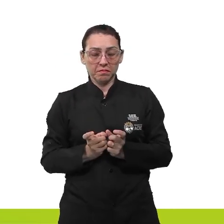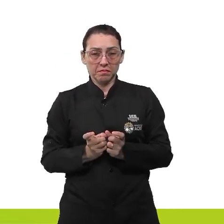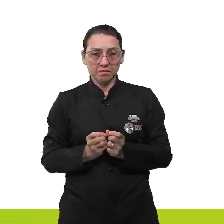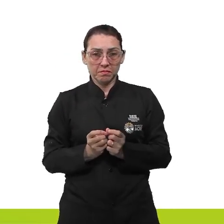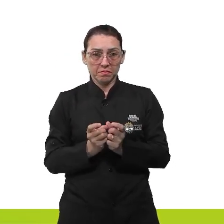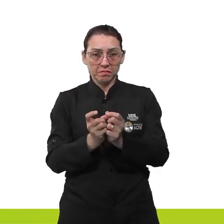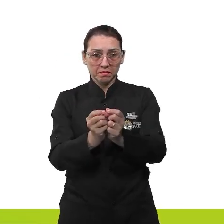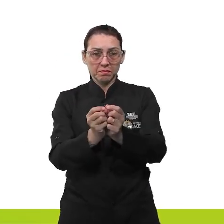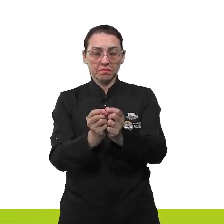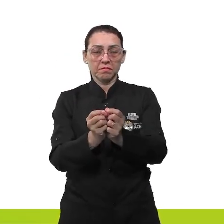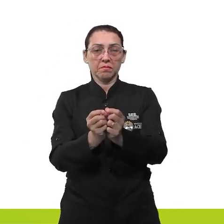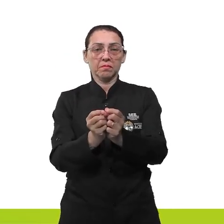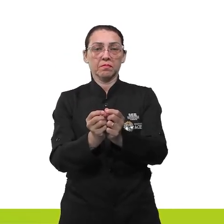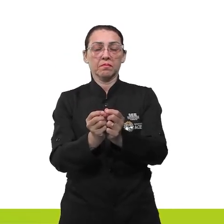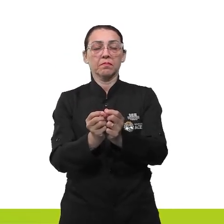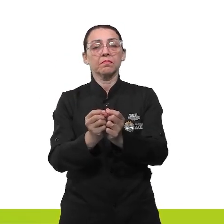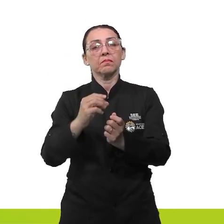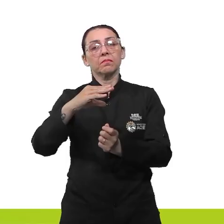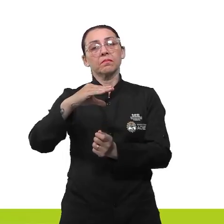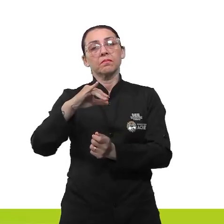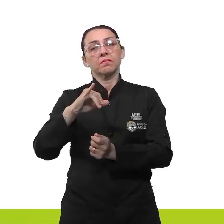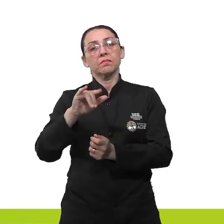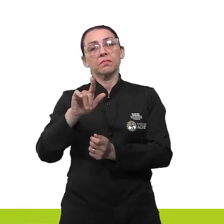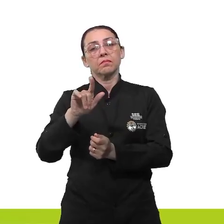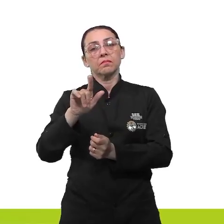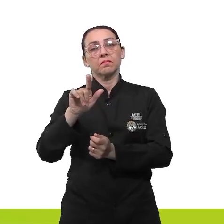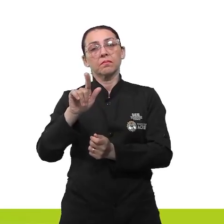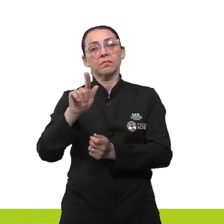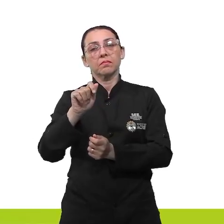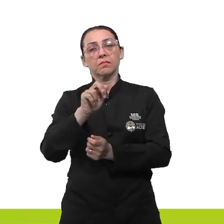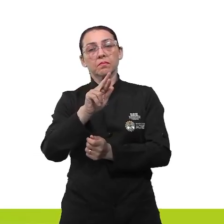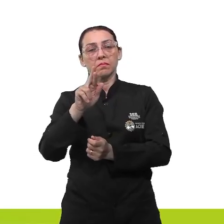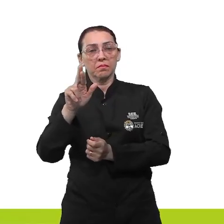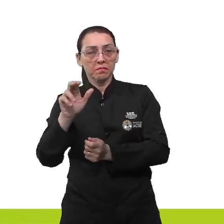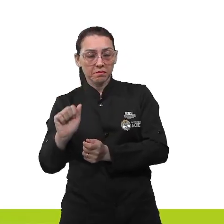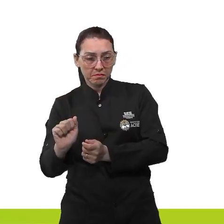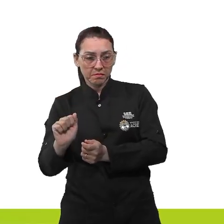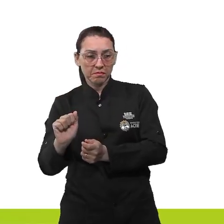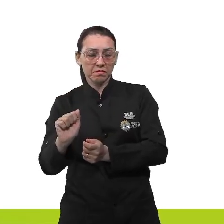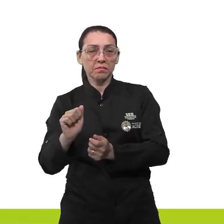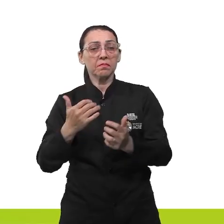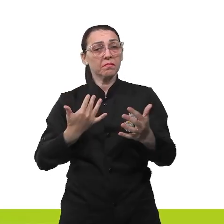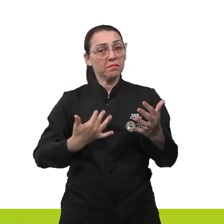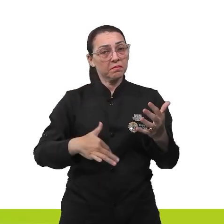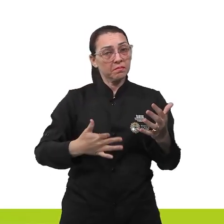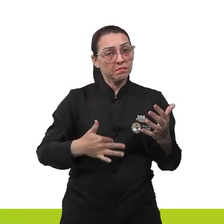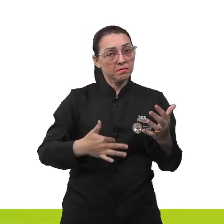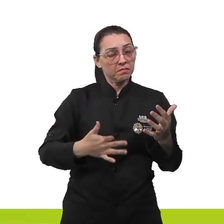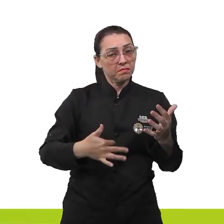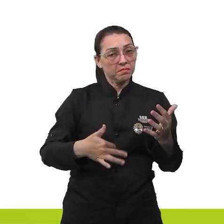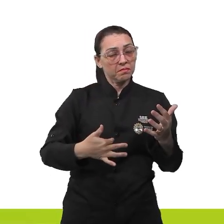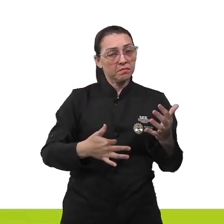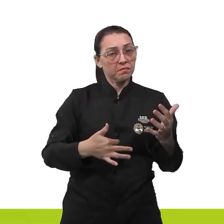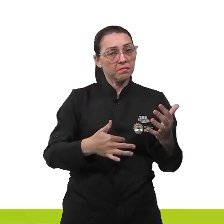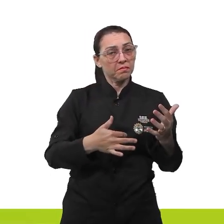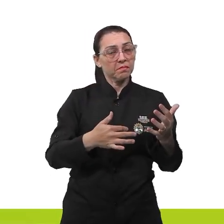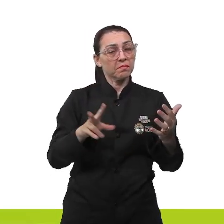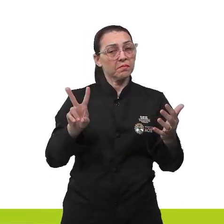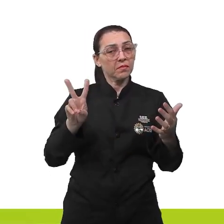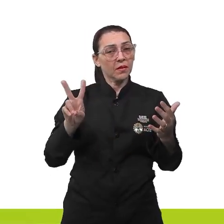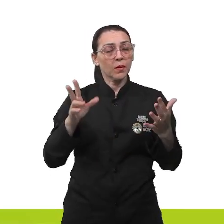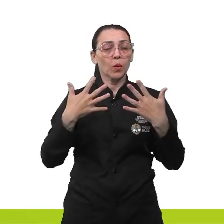e La Cigarra. Ó, durante todo o verão, a cigarra se dedicou a cantar, rugar, ou seja, durante todo o verão aqui,